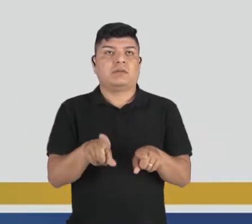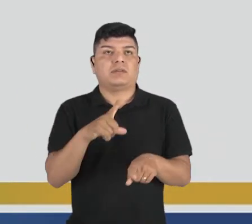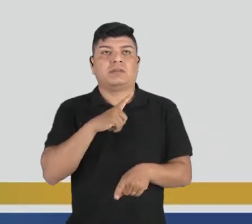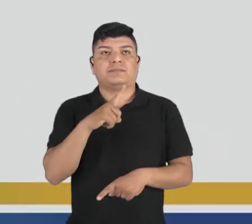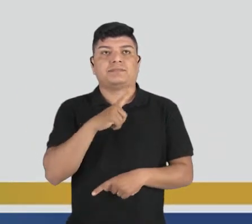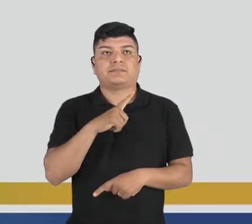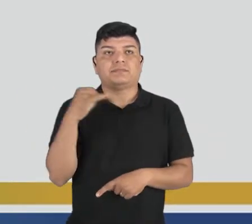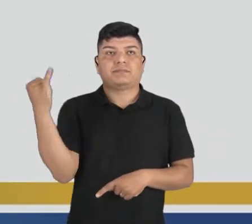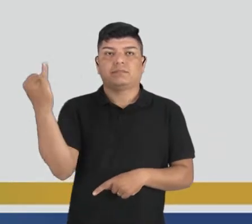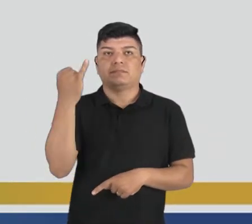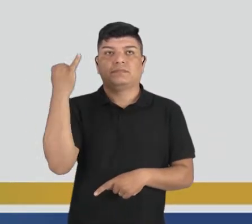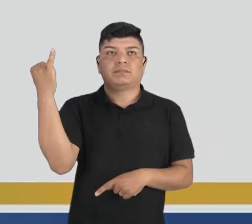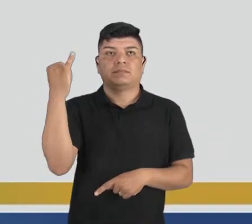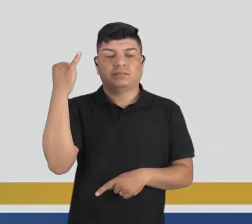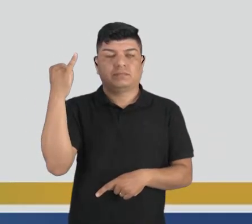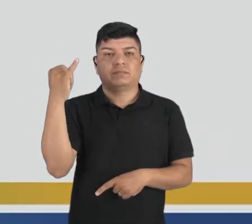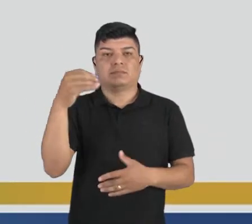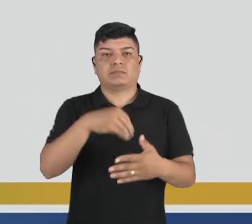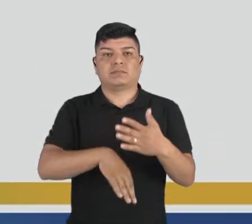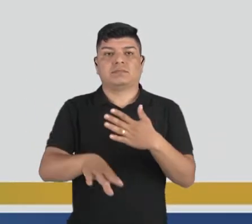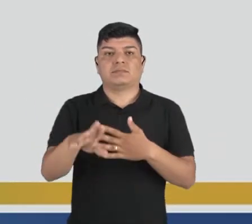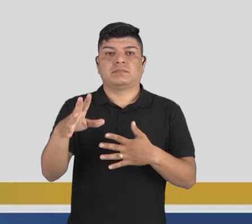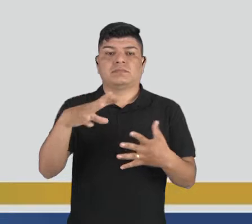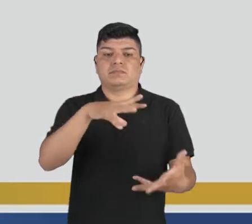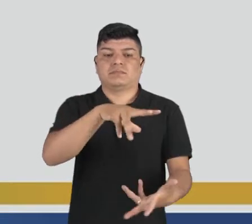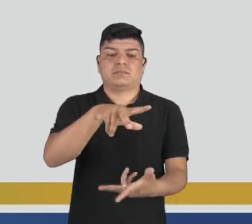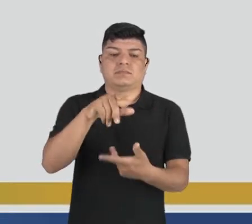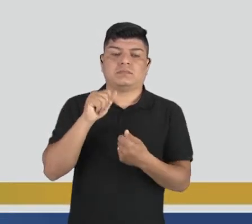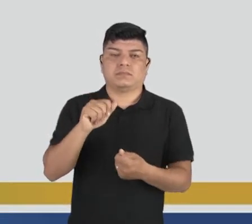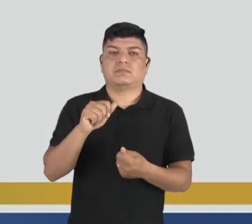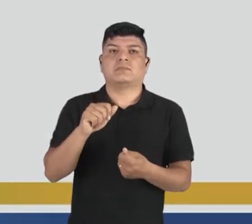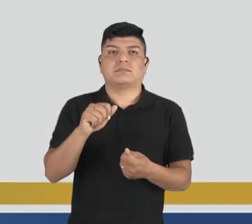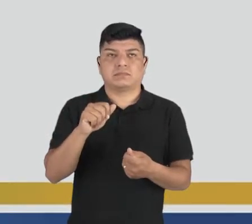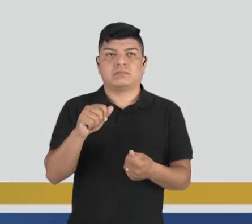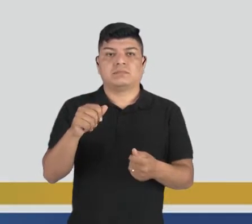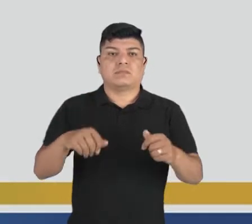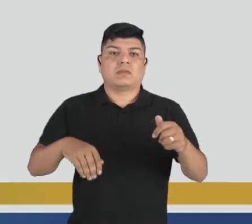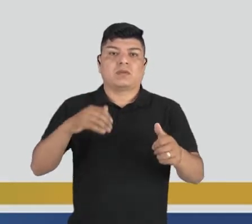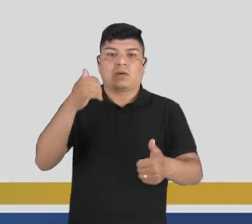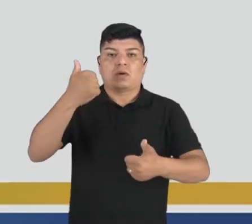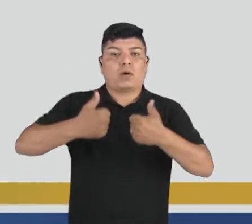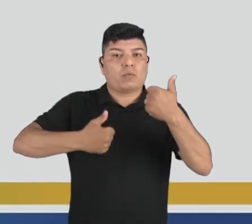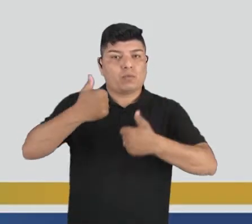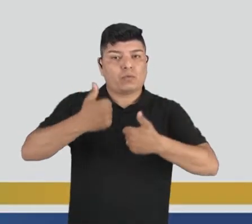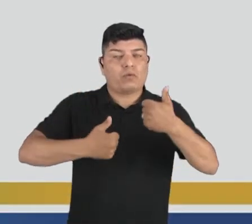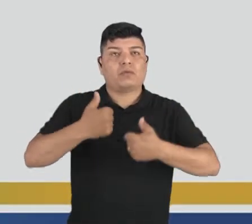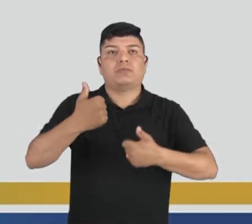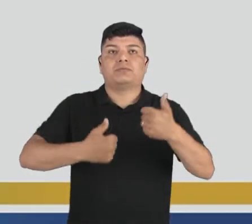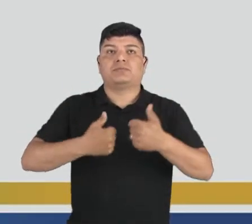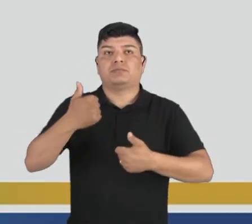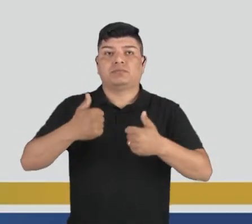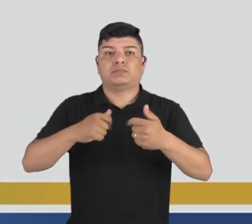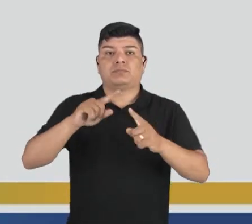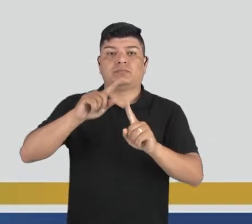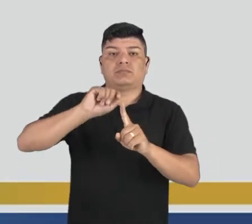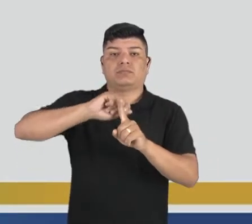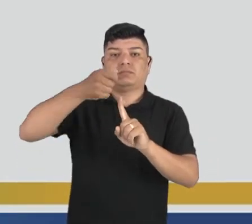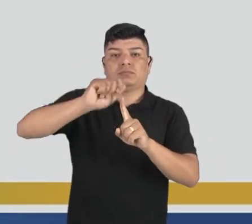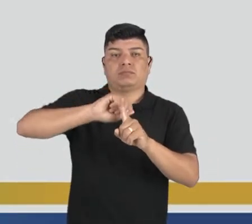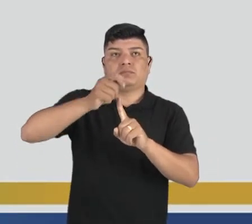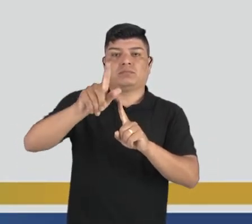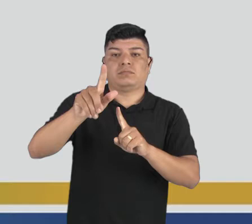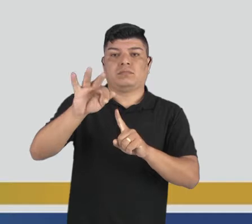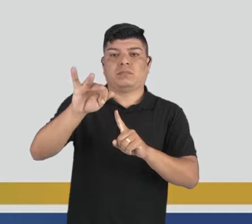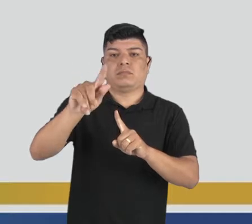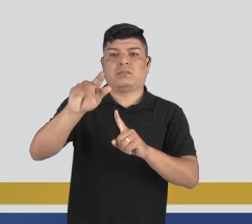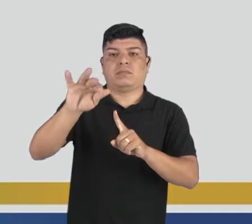tem uma importância muito grande dentro do cenário mundial, com o que se refere a futebol, né, os calendários da FIFA, né,